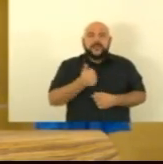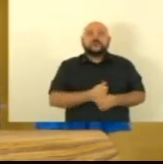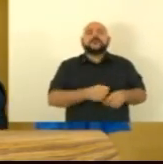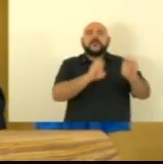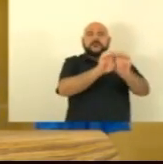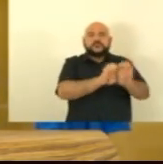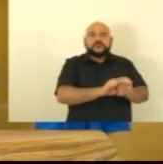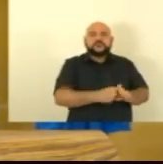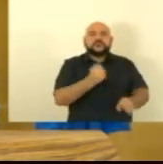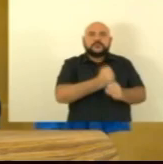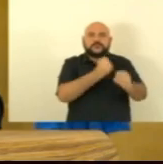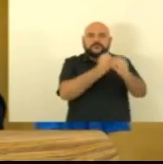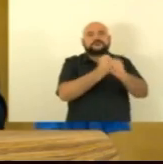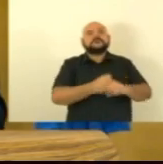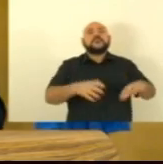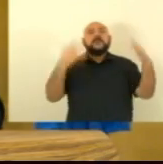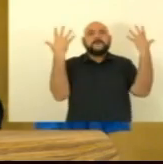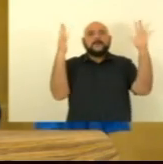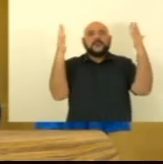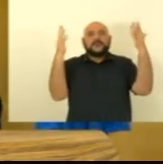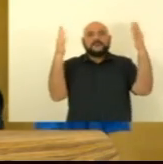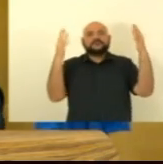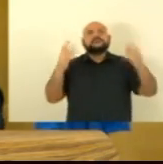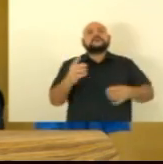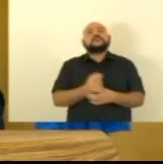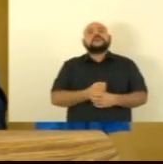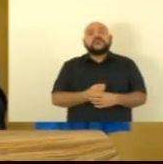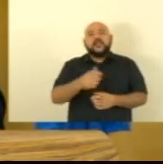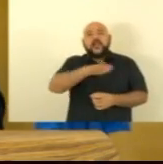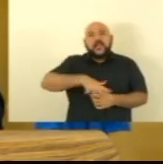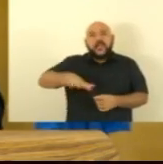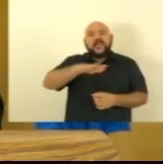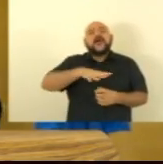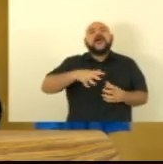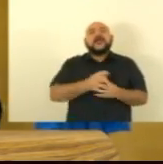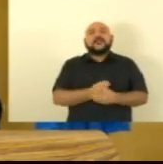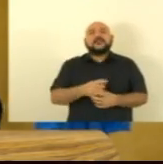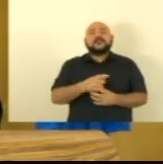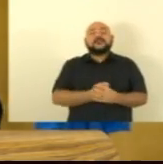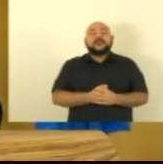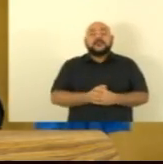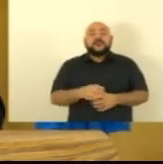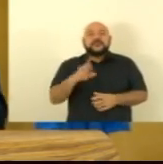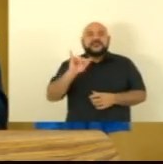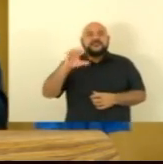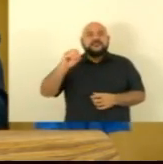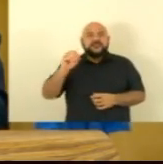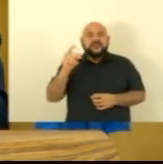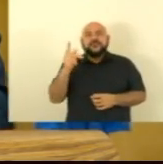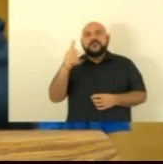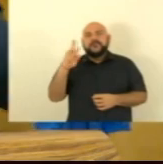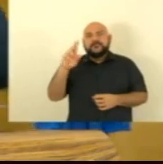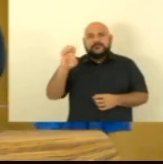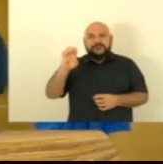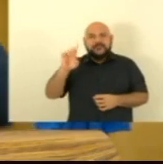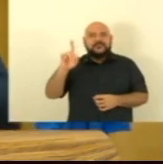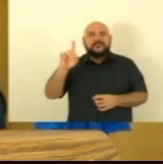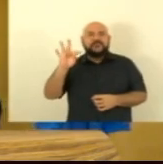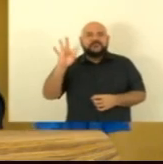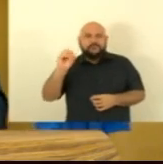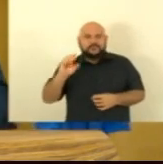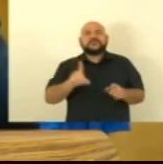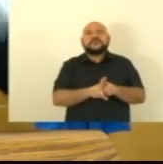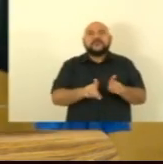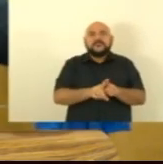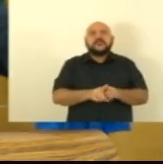Espírito Santo. Parabéns a todos de Dores do Rio Preto, de Pé da Menina. Nós vamos continuar juntos aí no nosso mandato. Um abraço ao